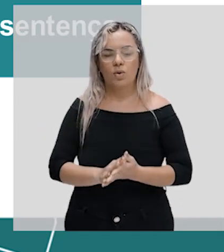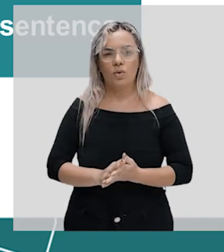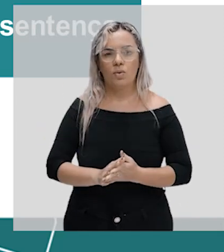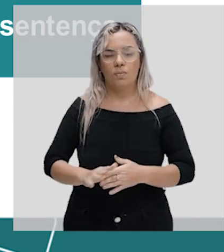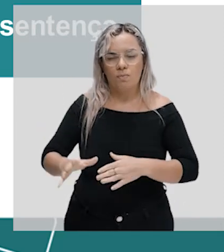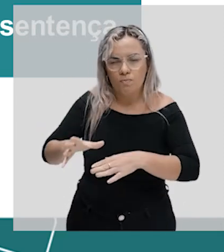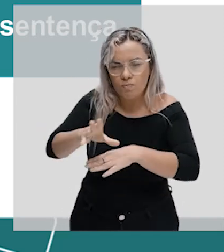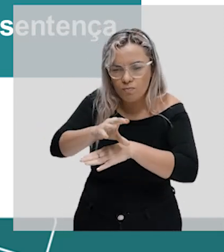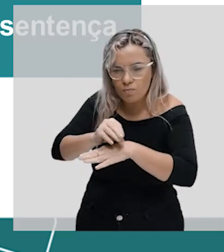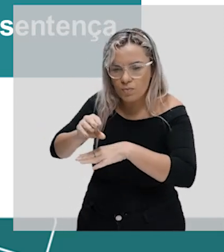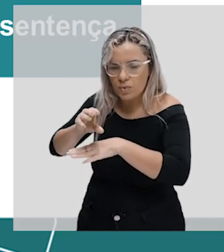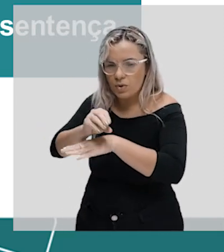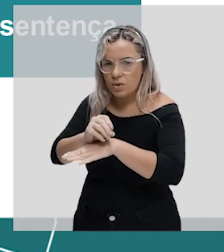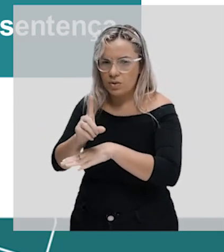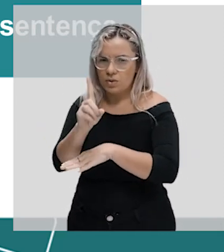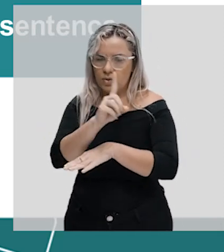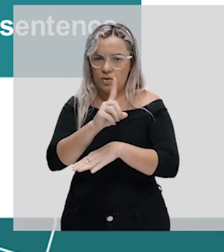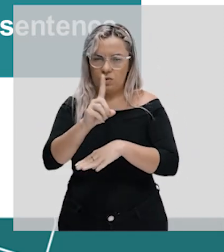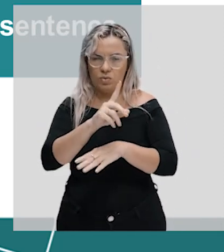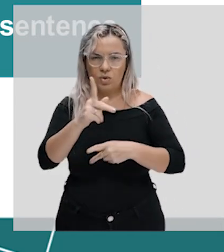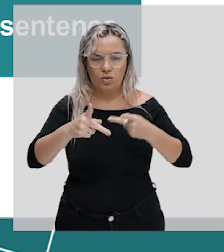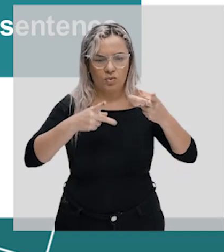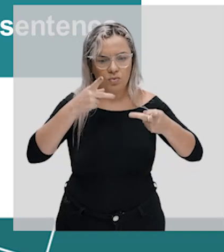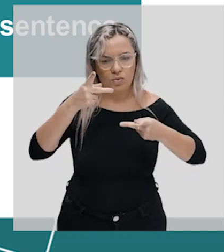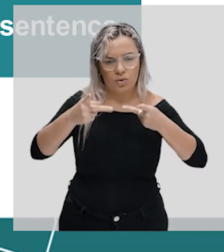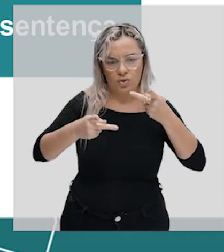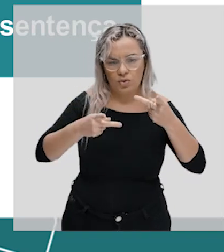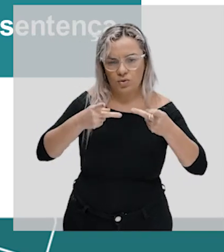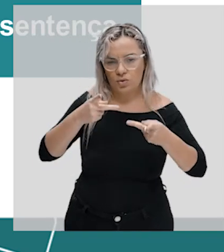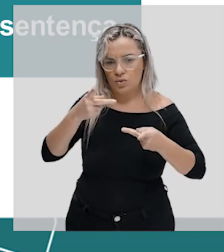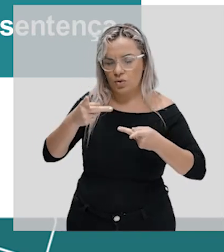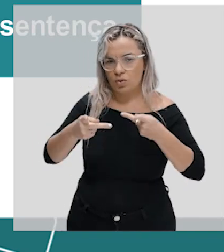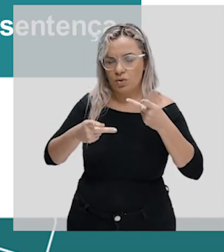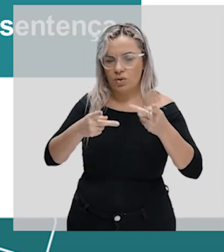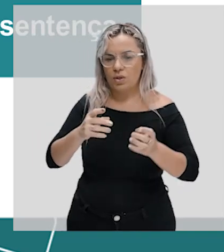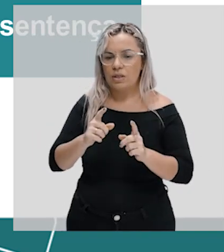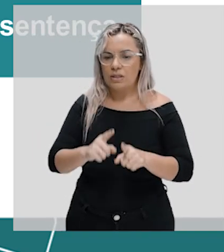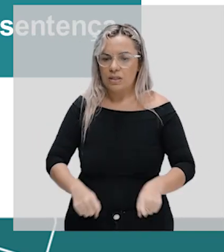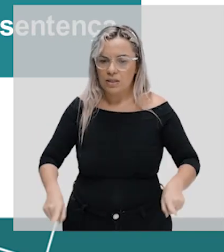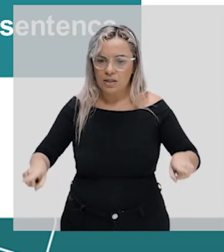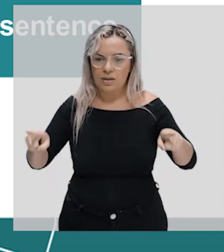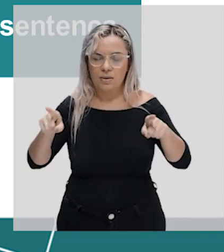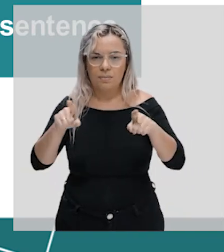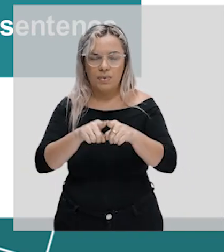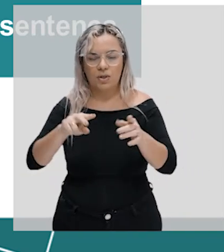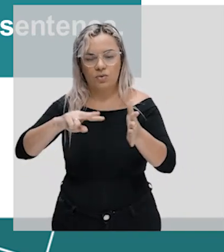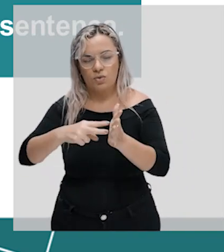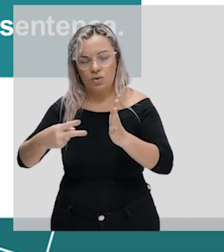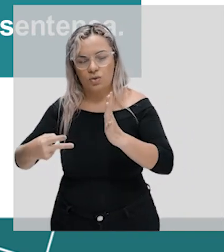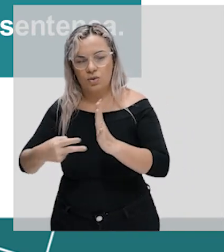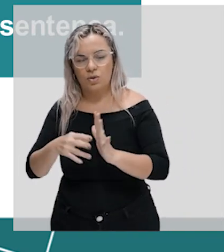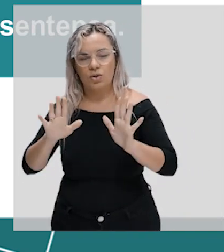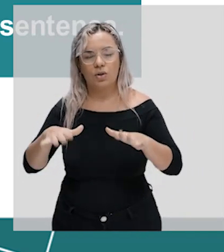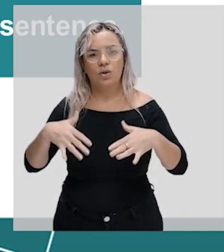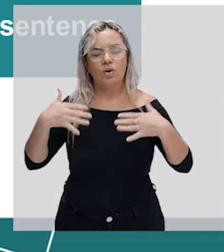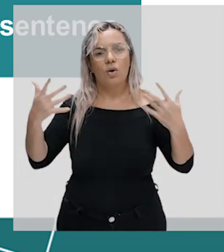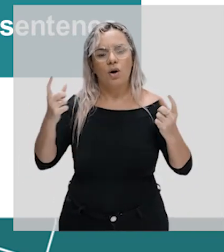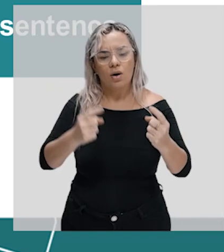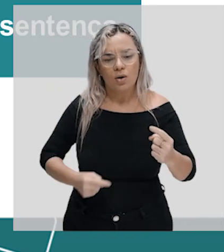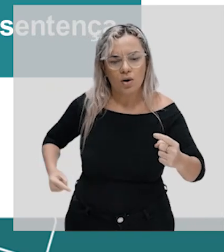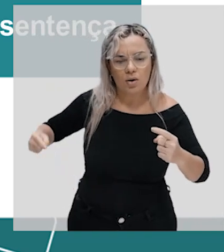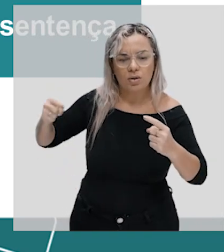abstraindo não só o falante, aliás, do falante, como das coisas designadas. Então, qual é o objeto